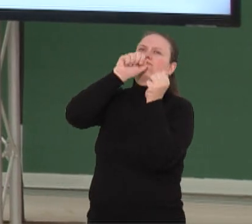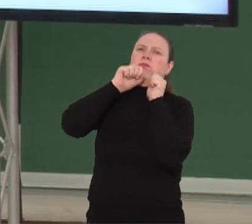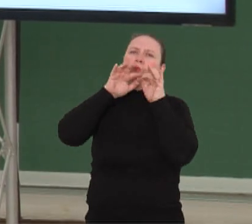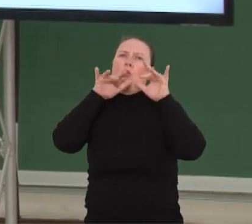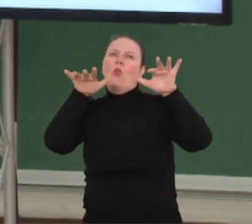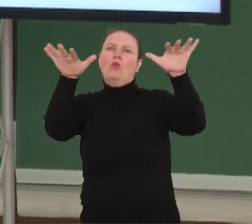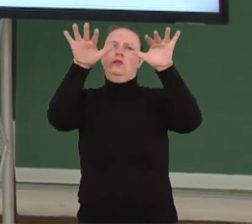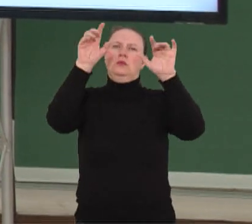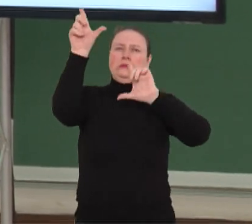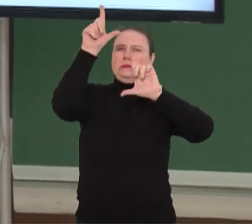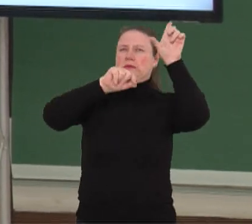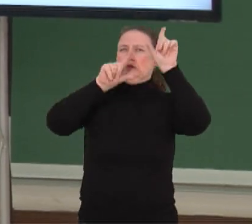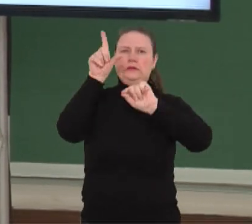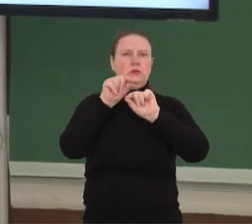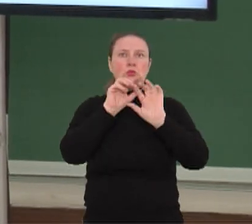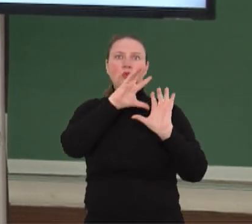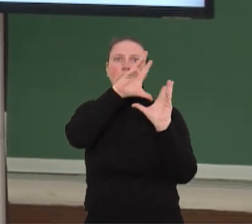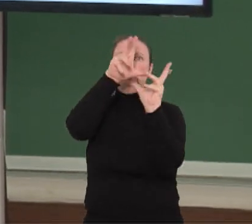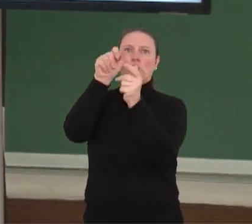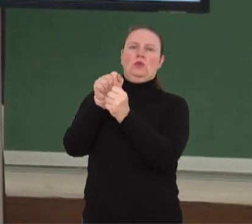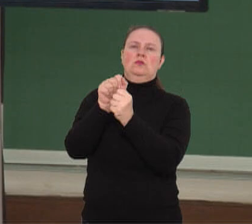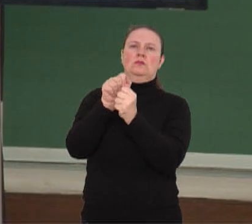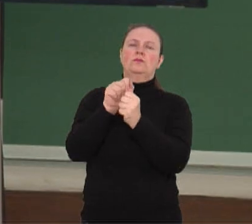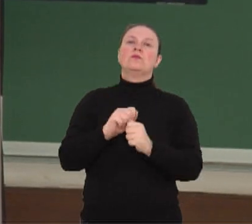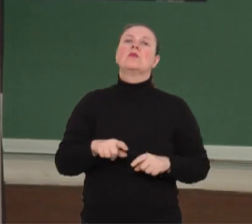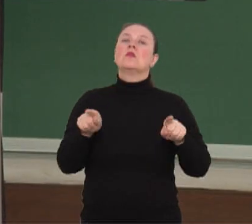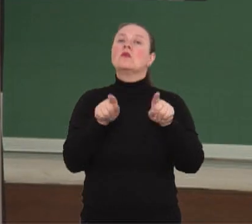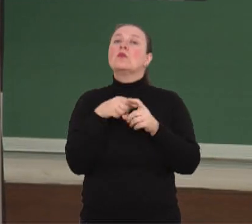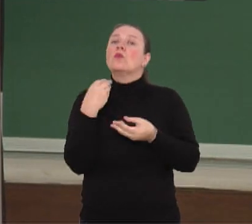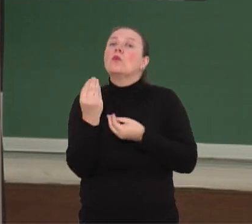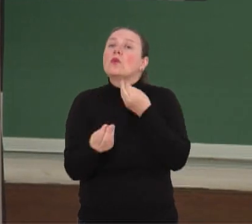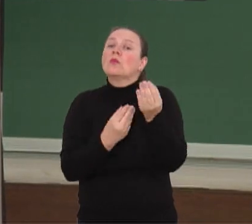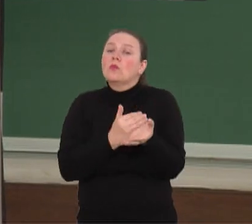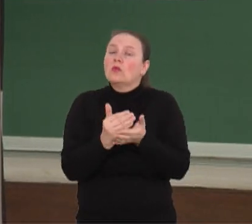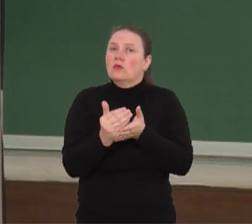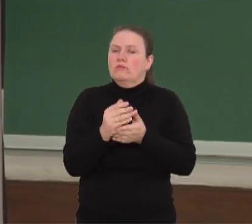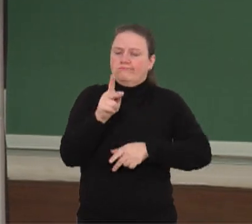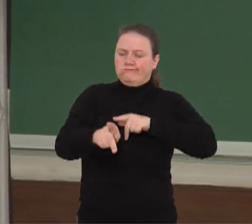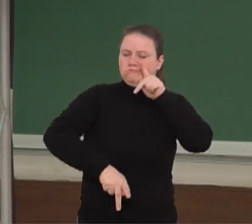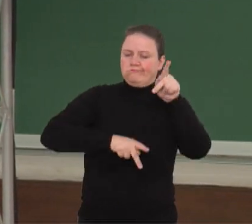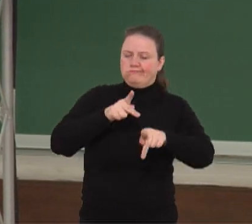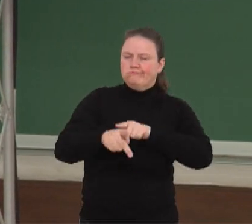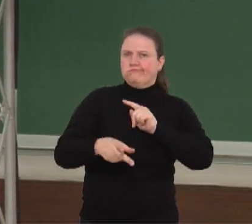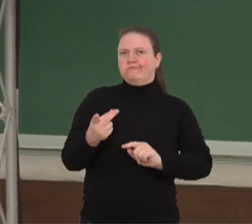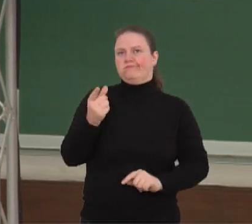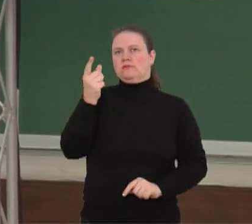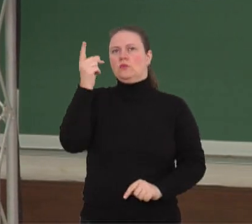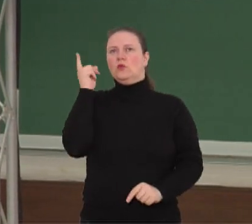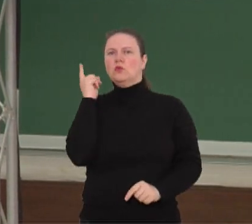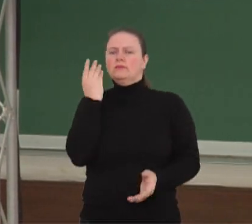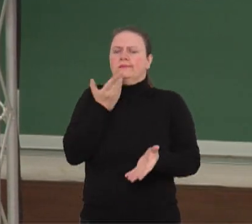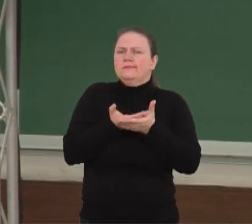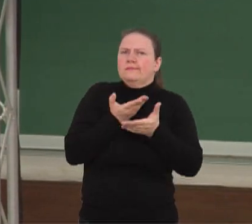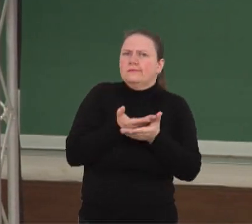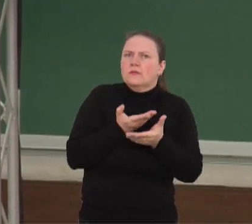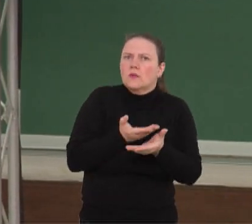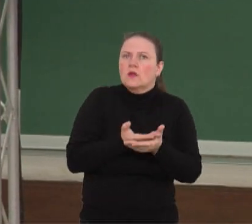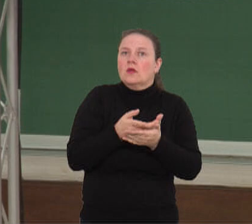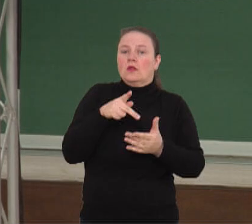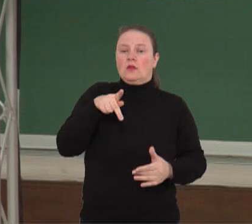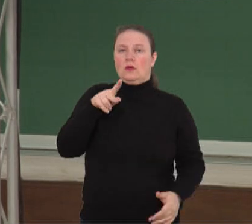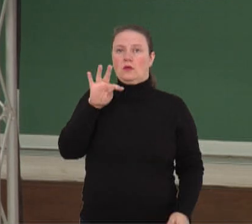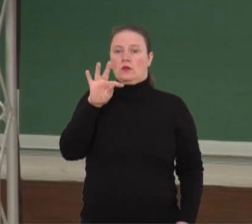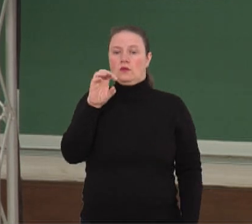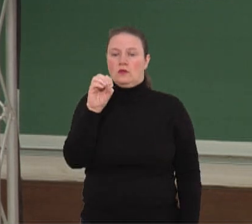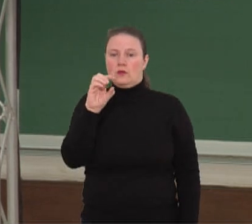tudo. Como começou a cosmologia? Os povos antigos foram tendo seus estudos e o Ptolomeu juntou